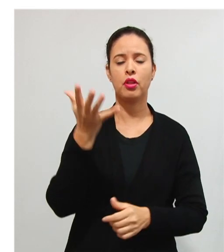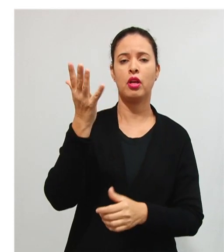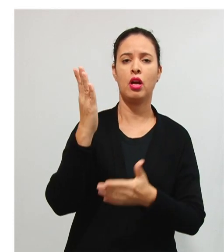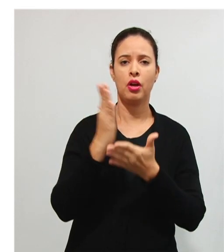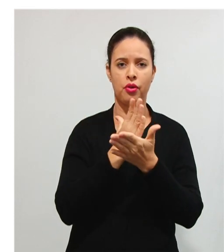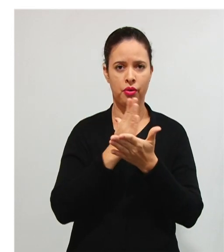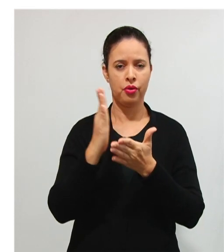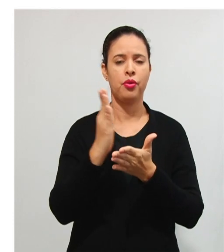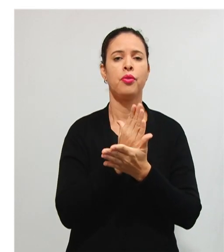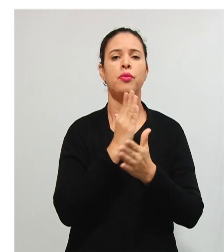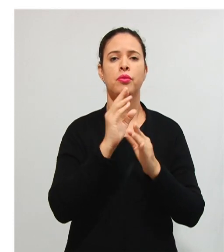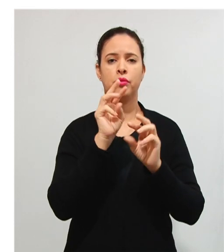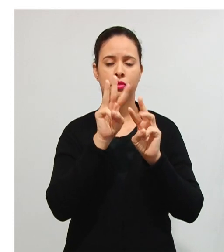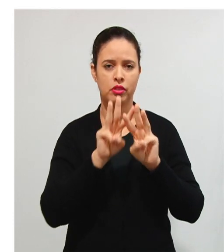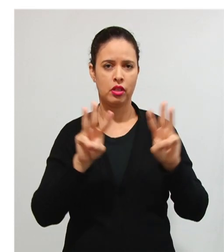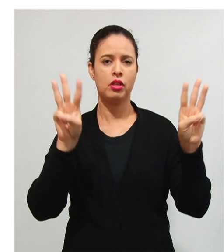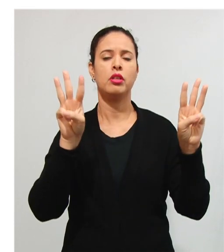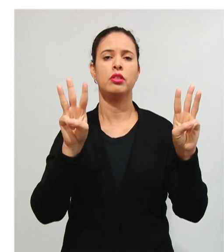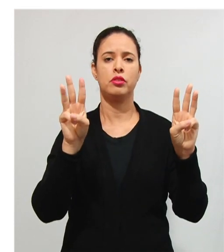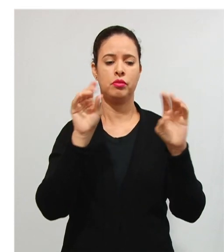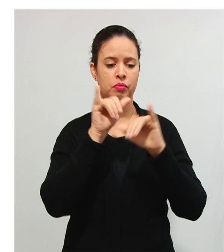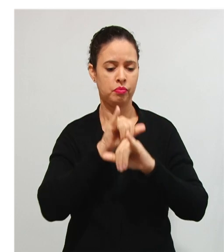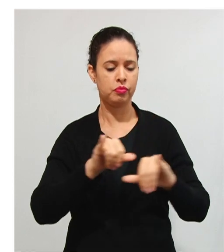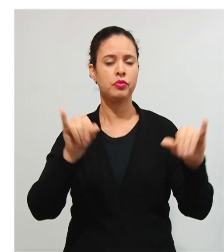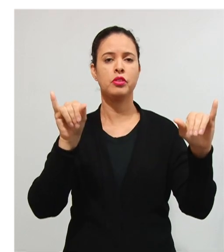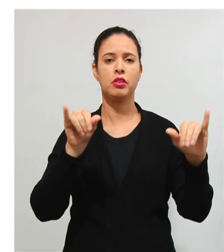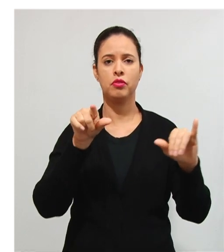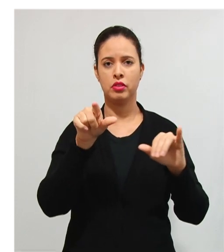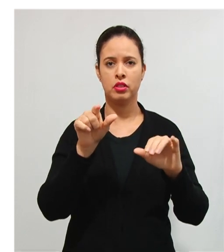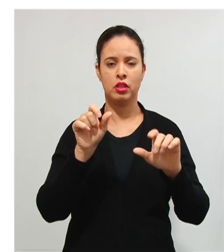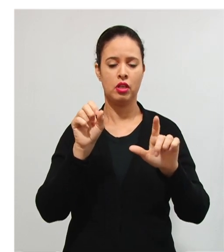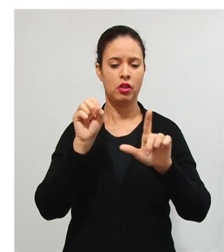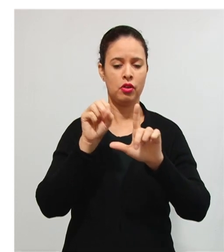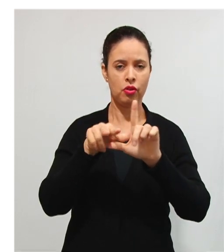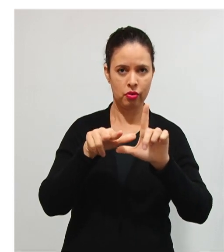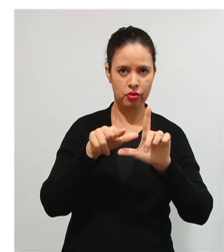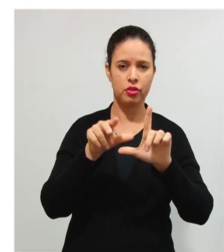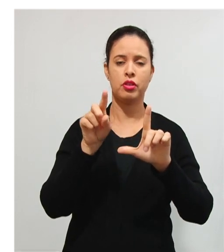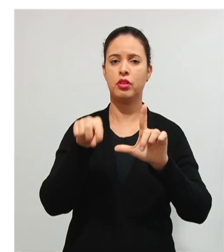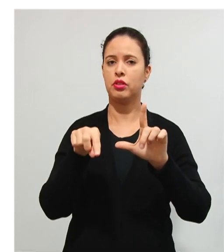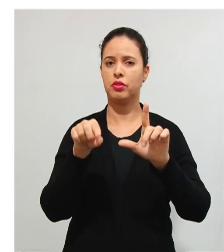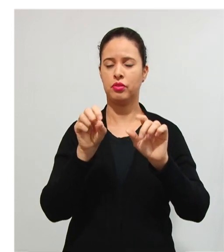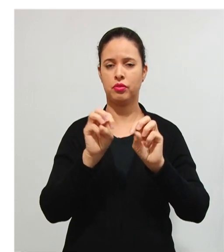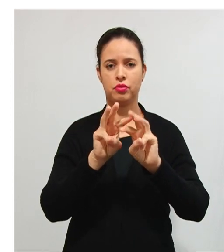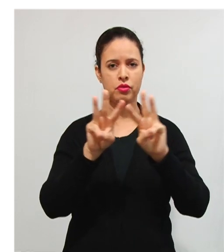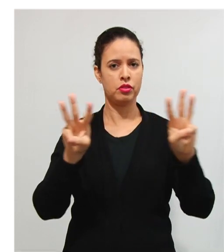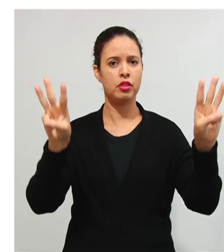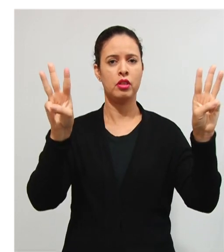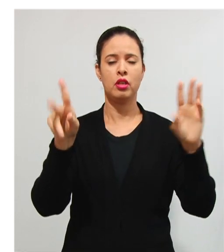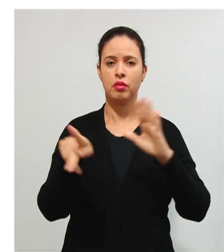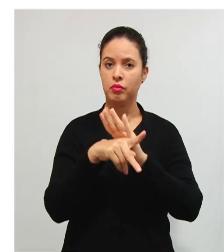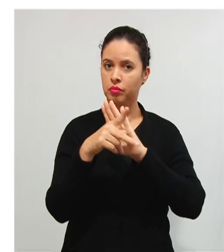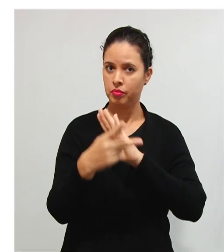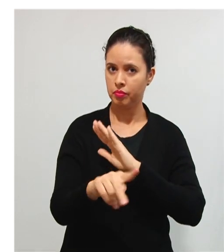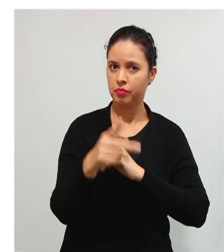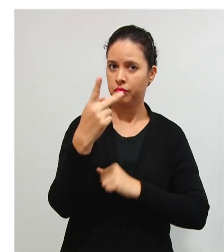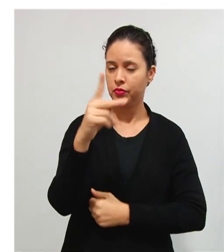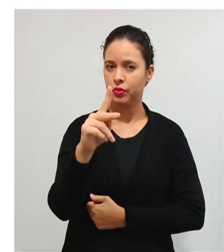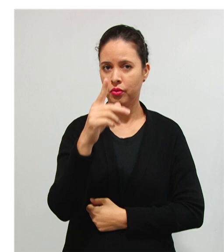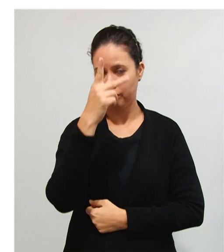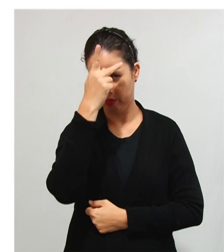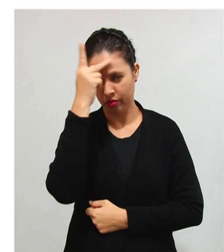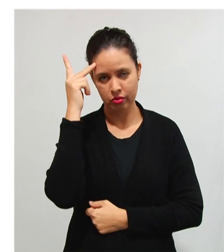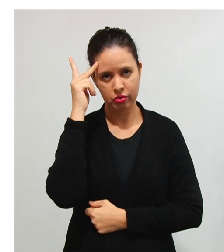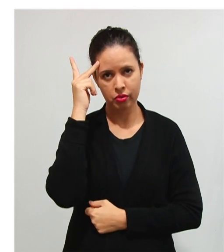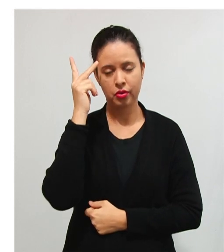de notícia. Quando você faz o login no site, o que aparece ali é específico da sua pessoa.